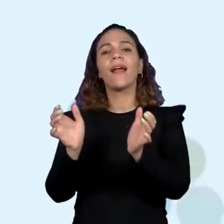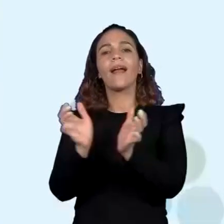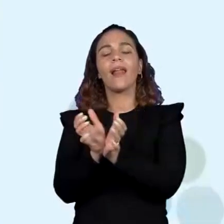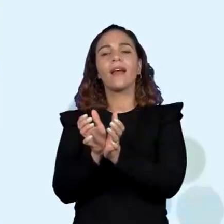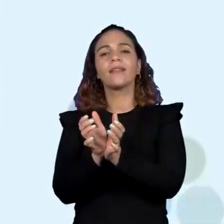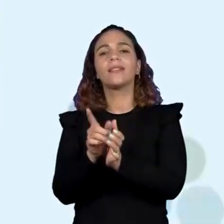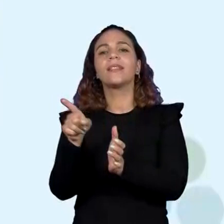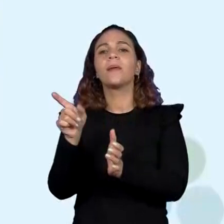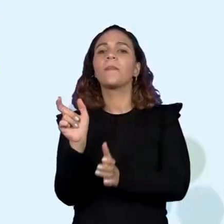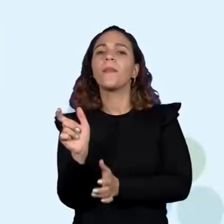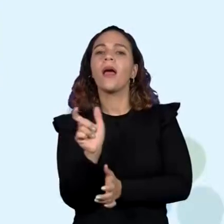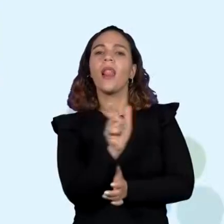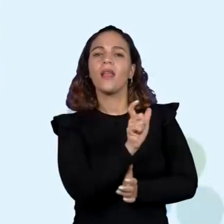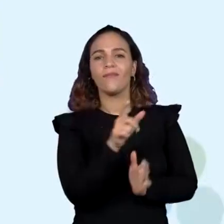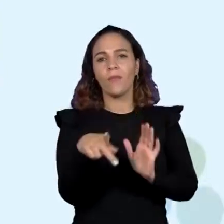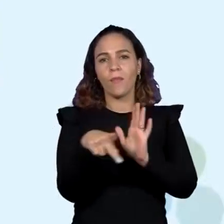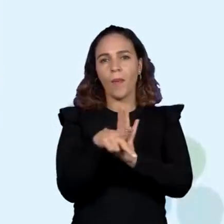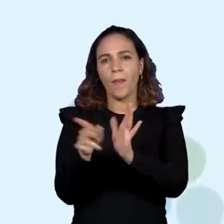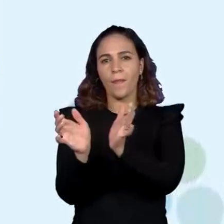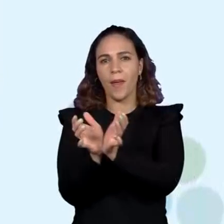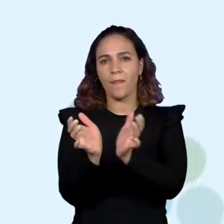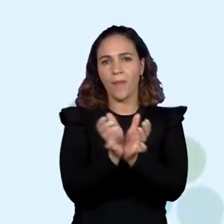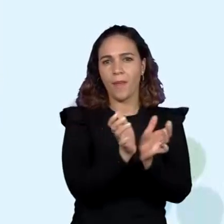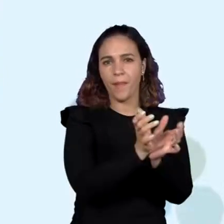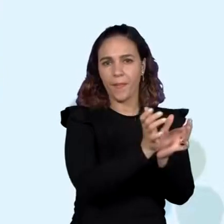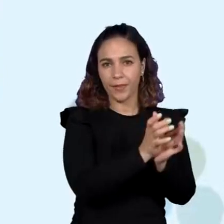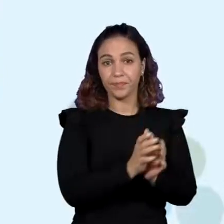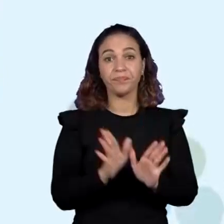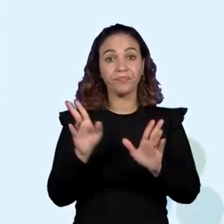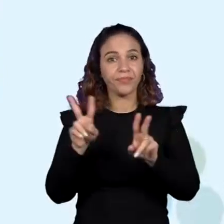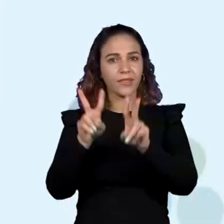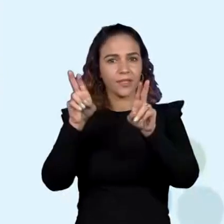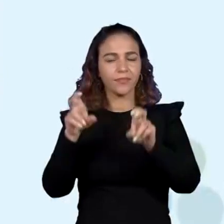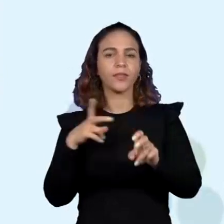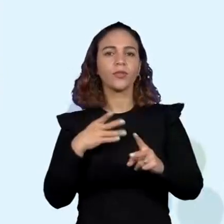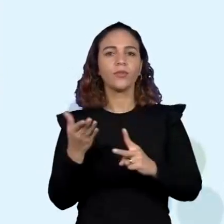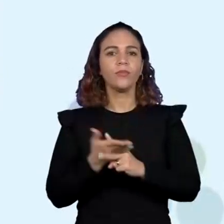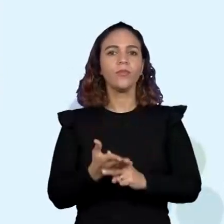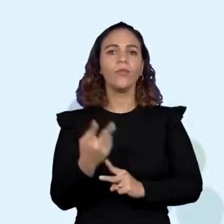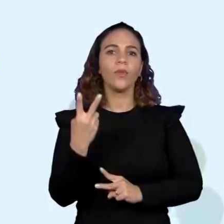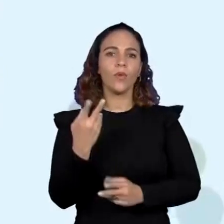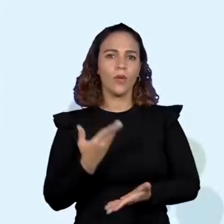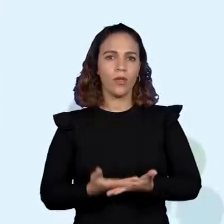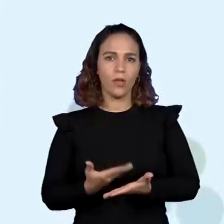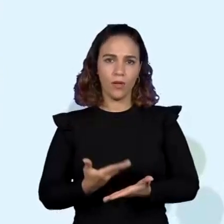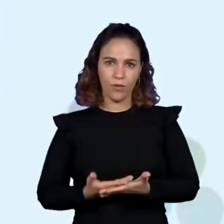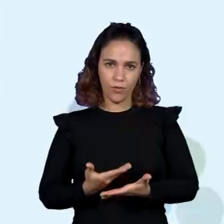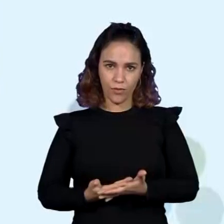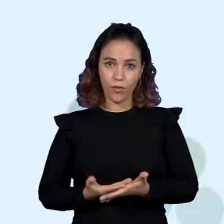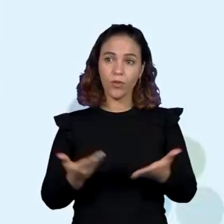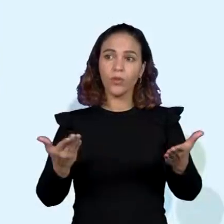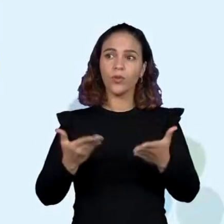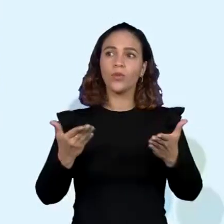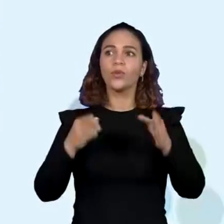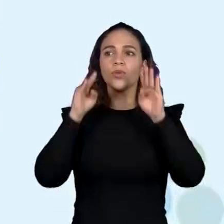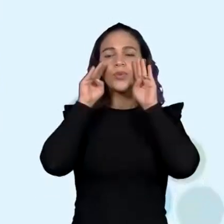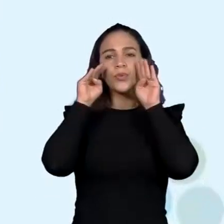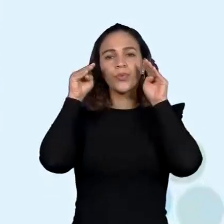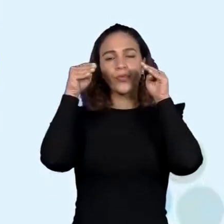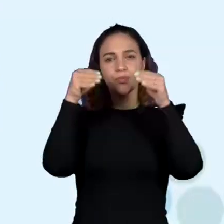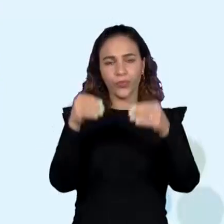das palavras. Esse assunto está dividido em 2 aulas. Hoje o foco é a terminação